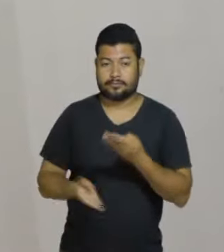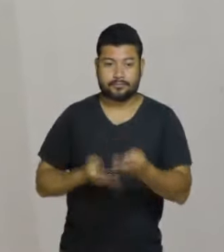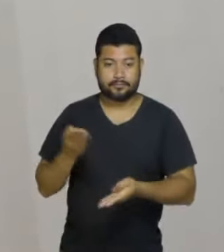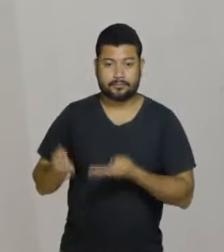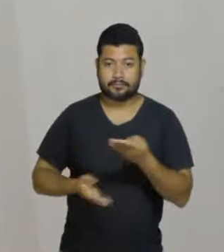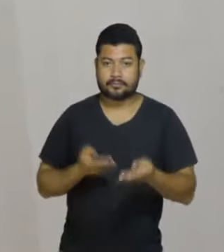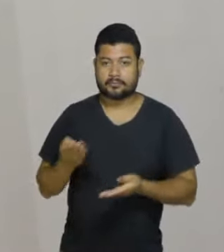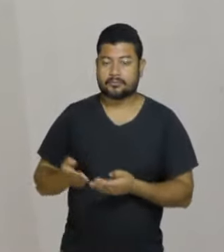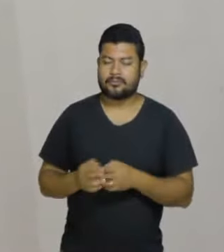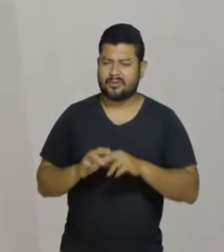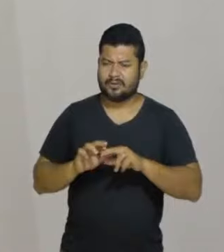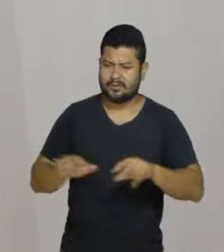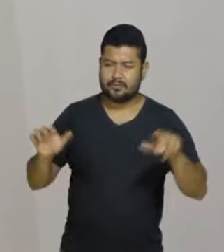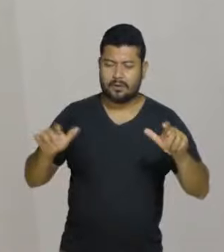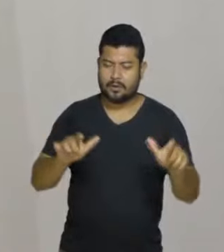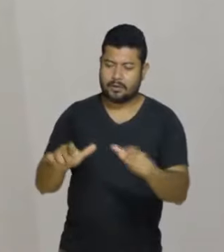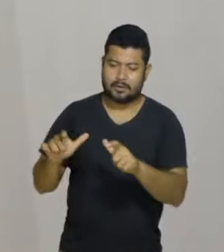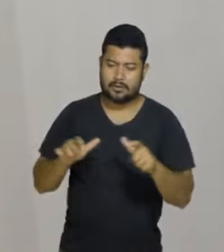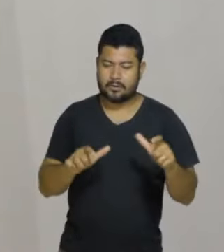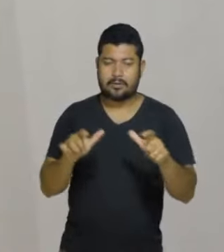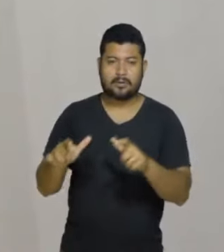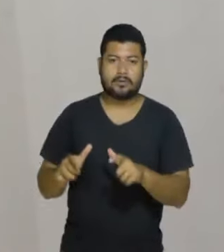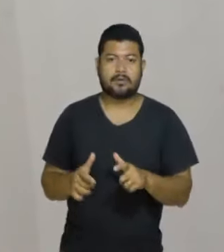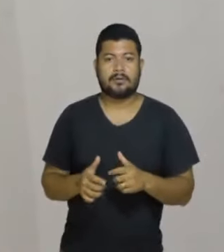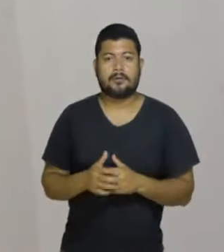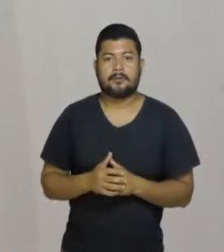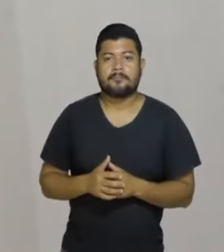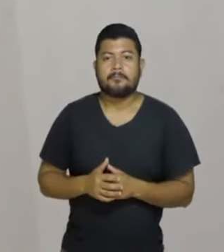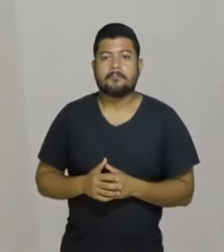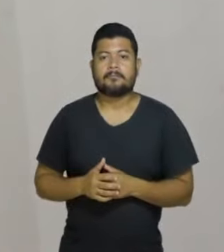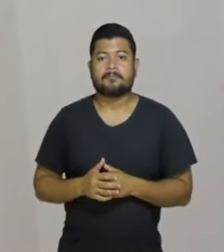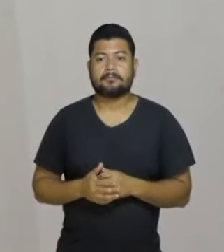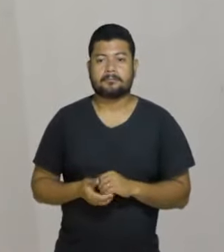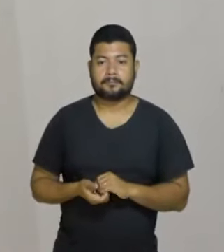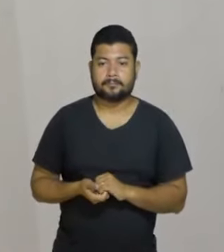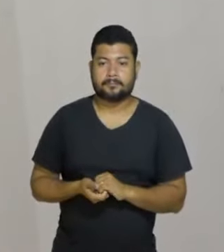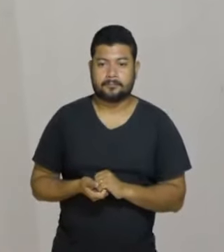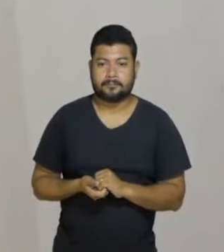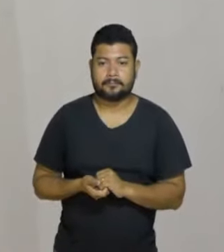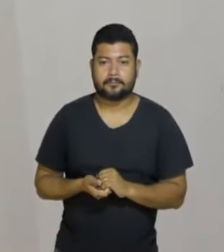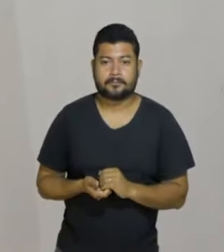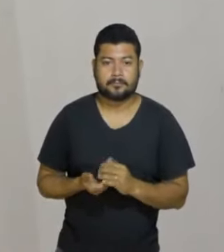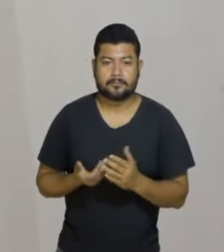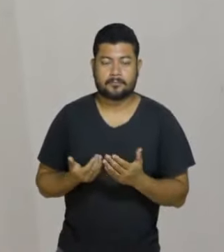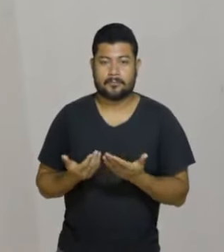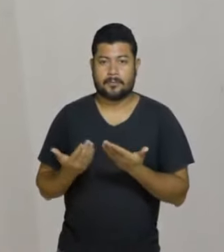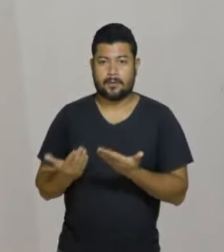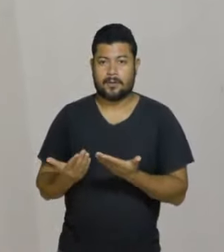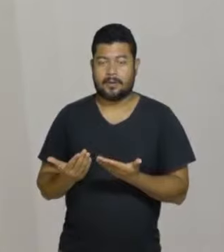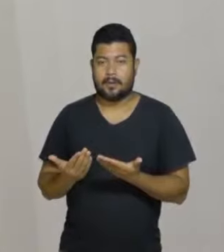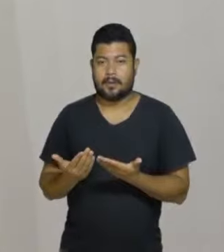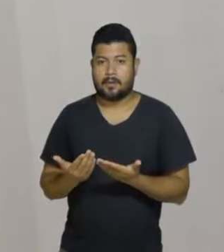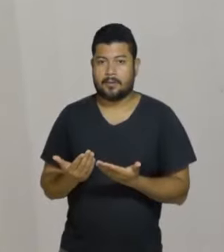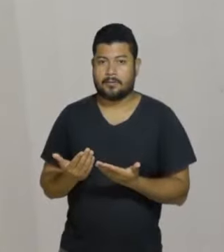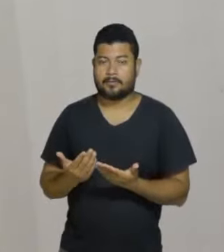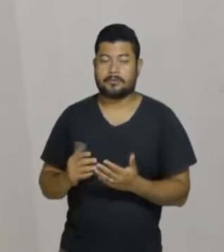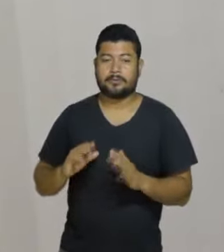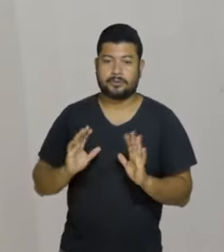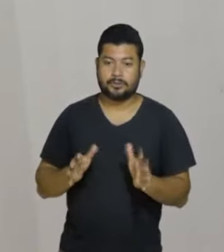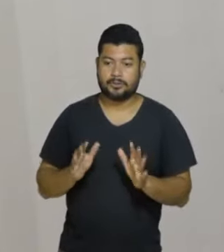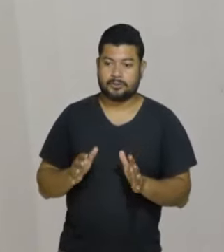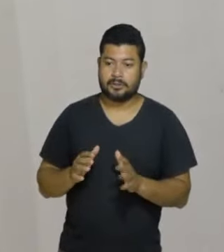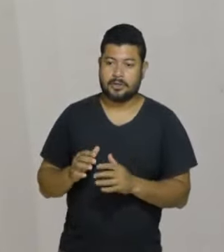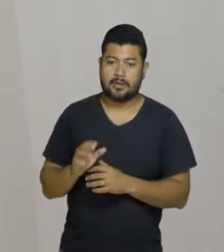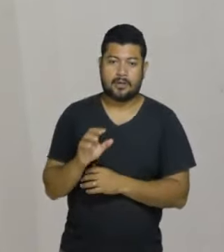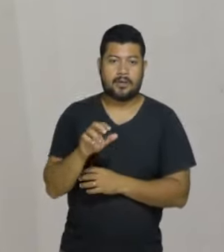alimentos, cozinhas solidárias, hospitais, organizações de assistência não governamentais, uma vez habilitados pelo